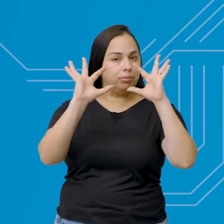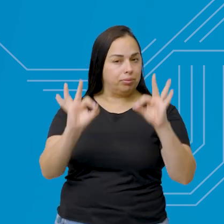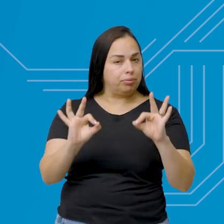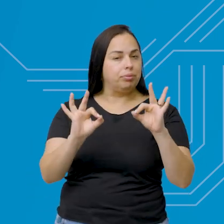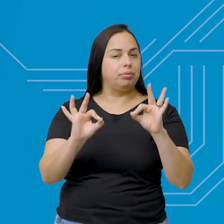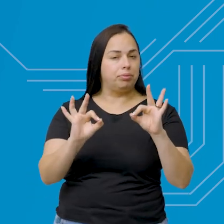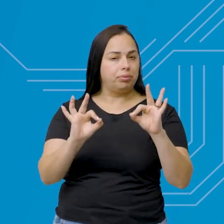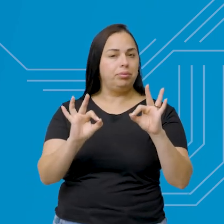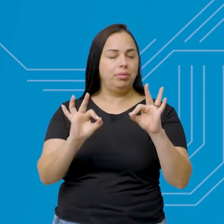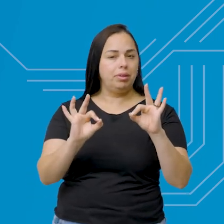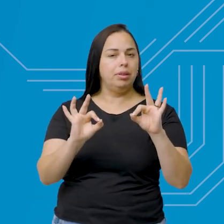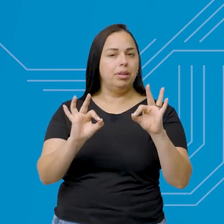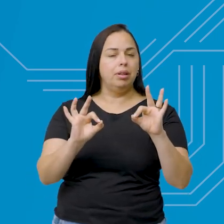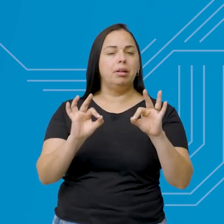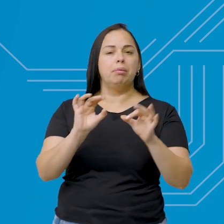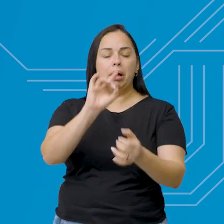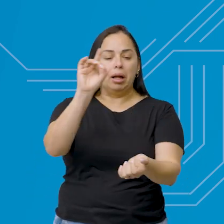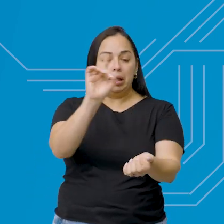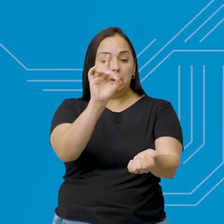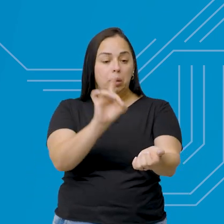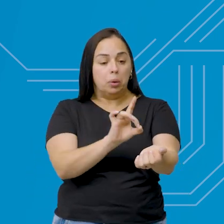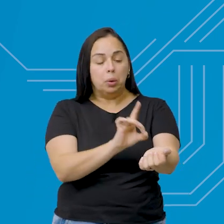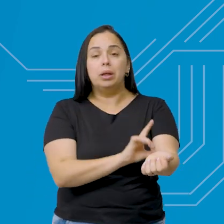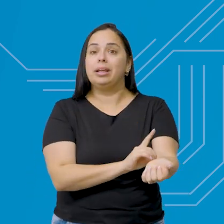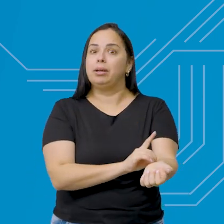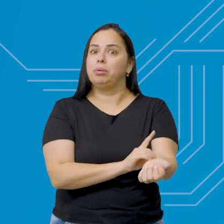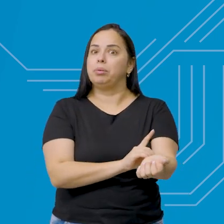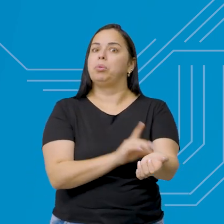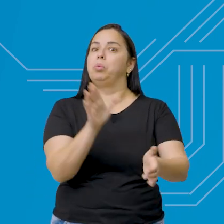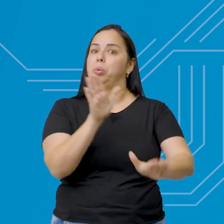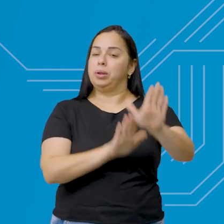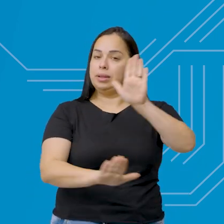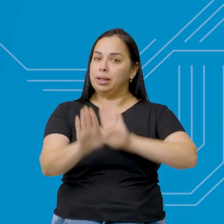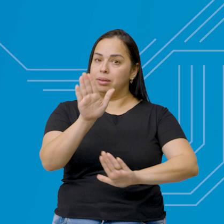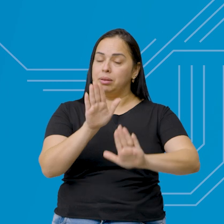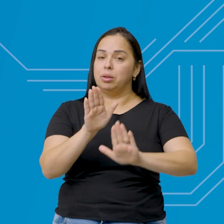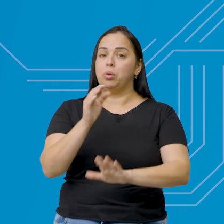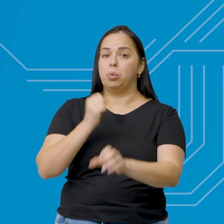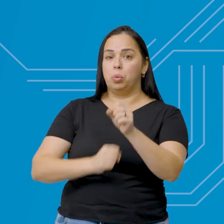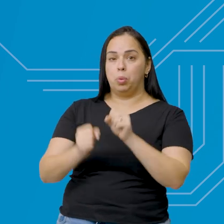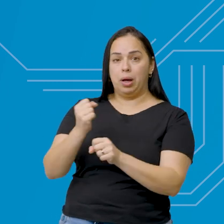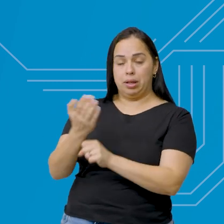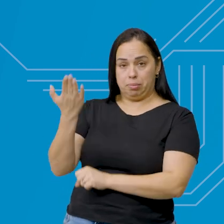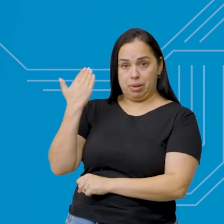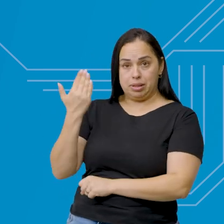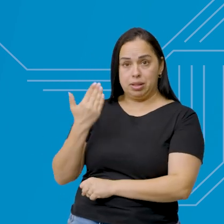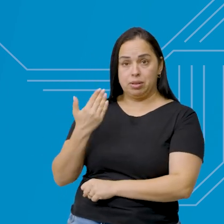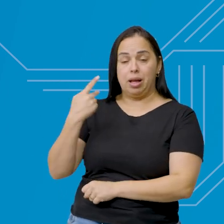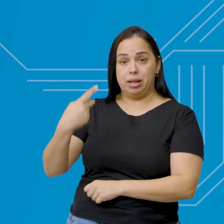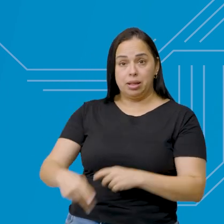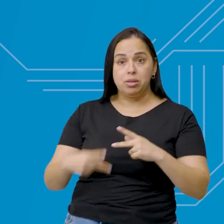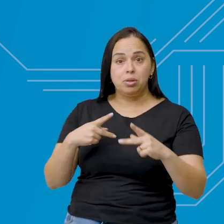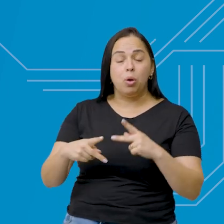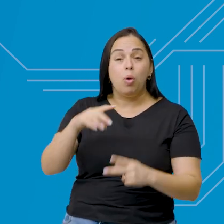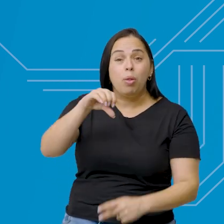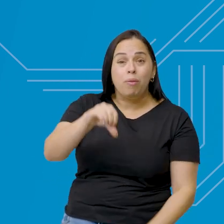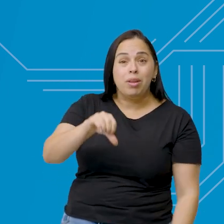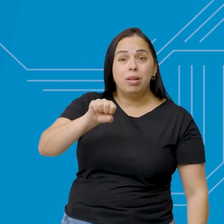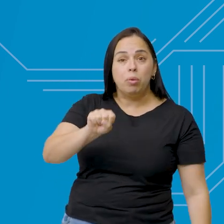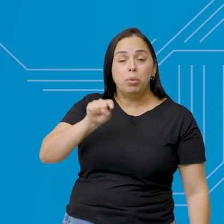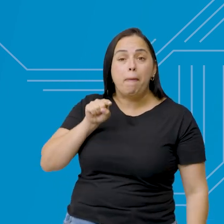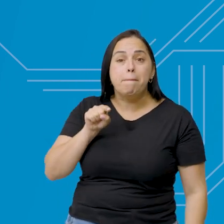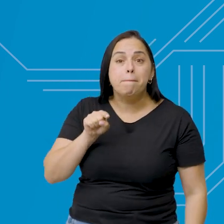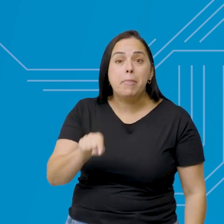sobre os cuidados necessários para evitar a dengue. Em 2024, São José dos Campos registrou 98 mil casos